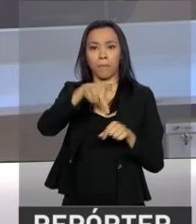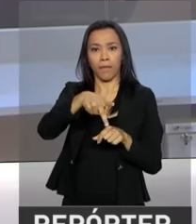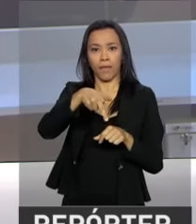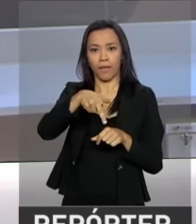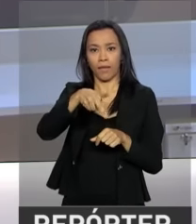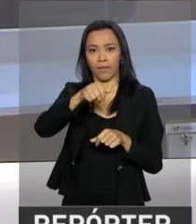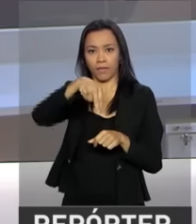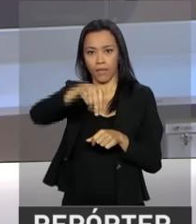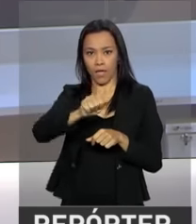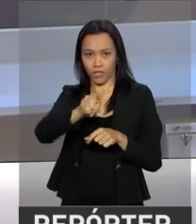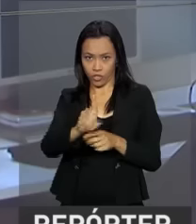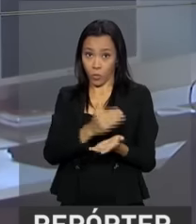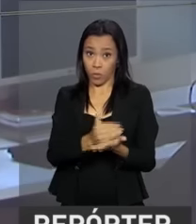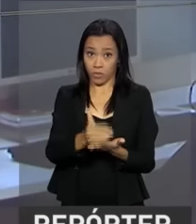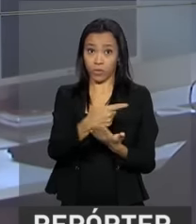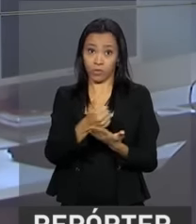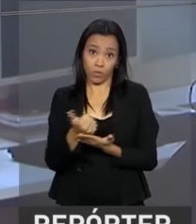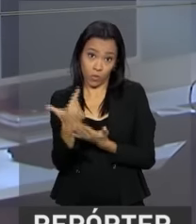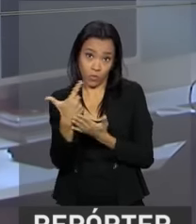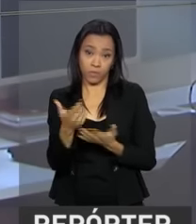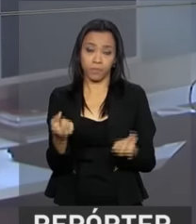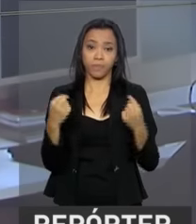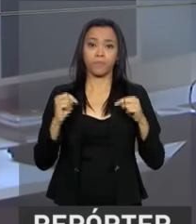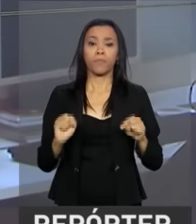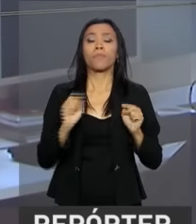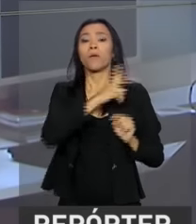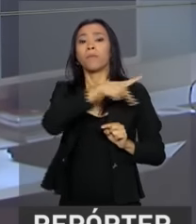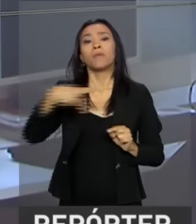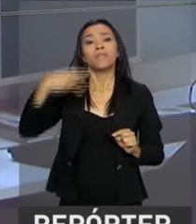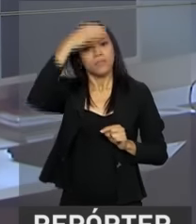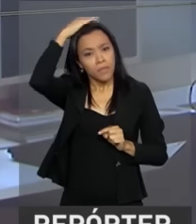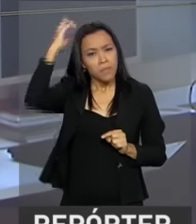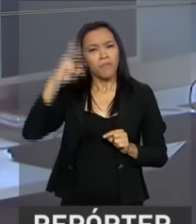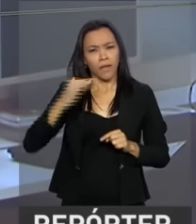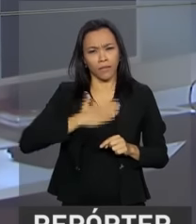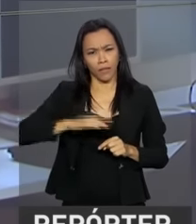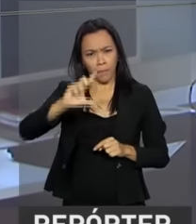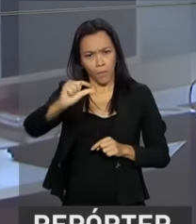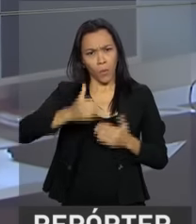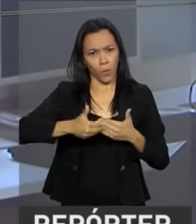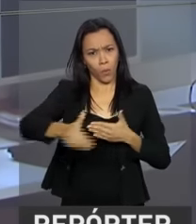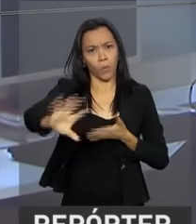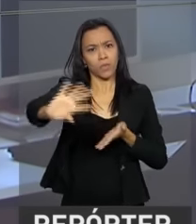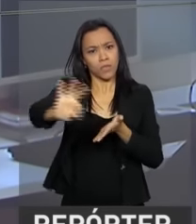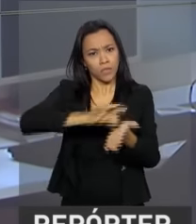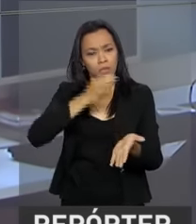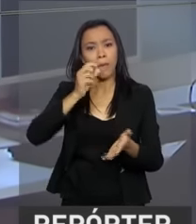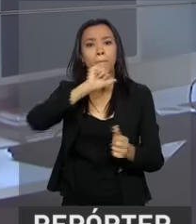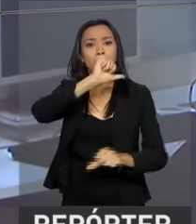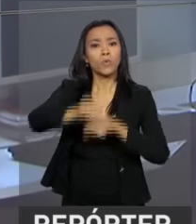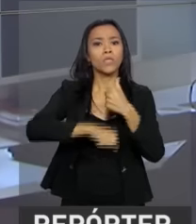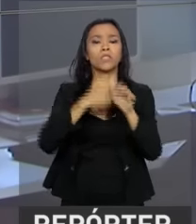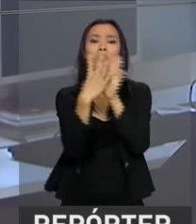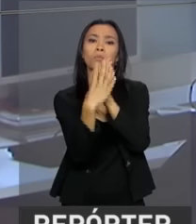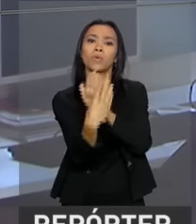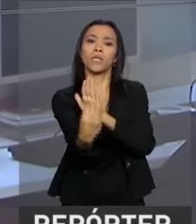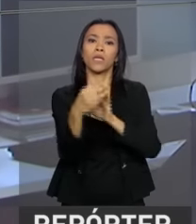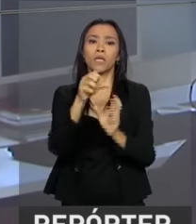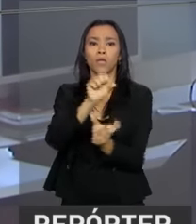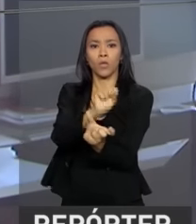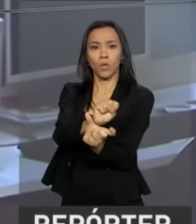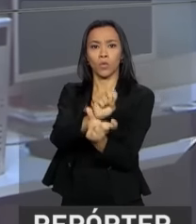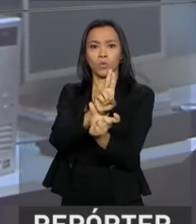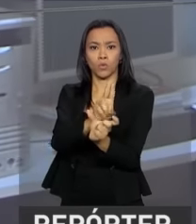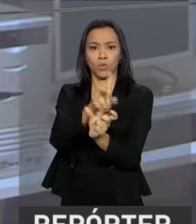em 2012. O presidente Michel Temer vai sancionar daqui a pouco mudanças no Super Simples. Vamos saber